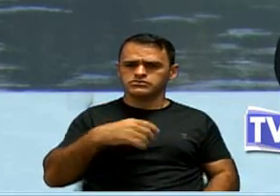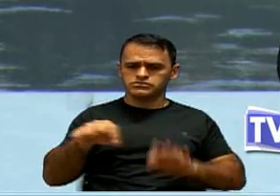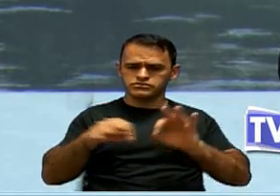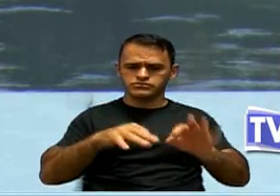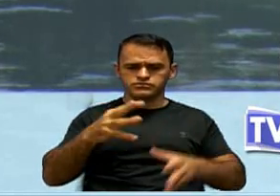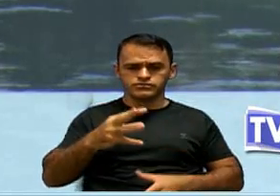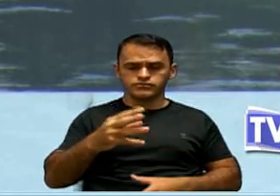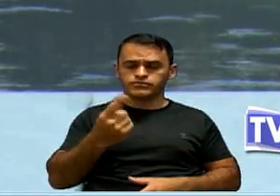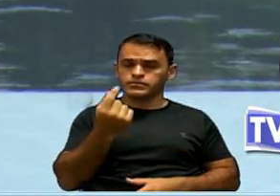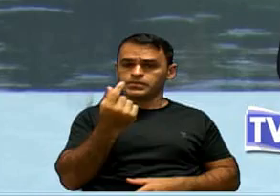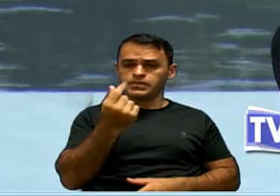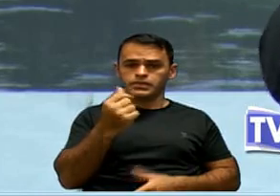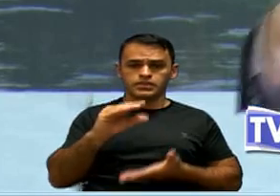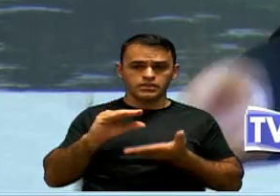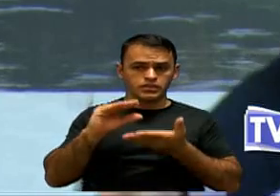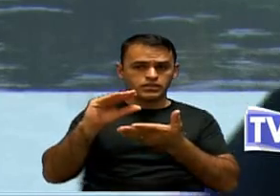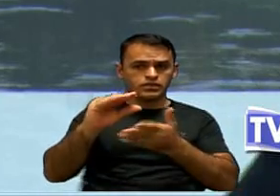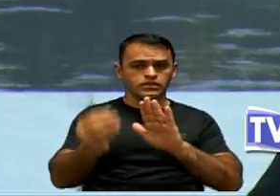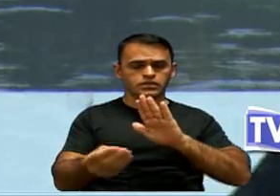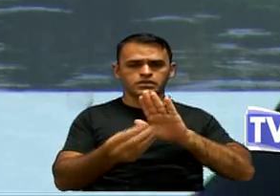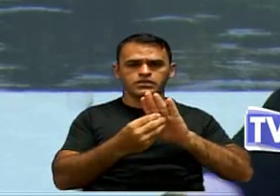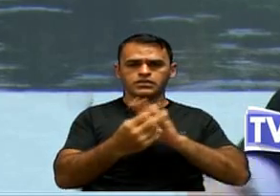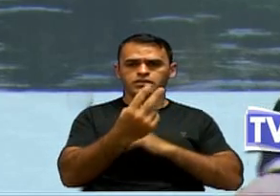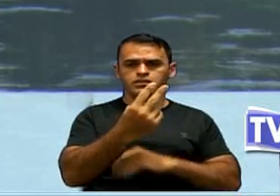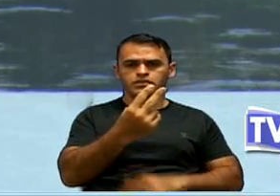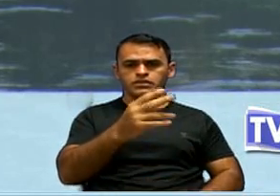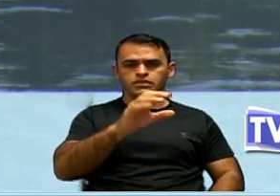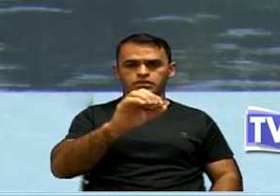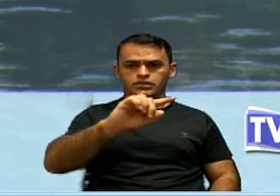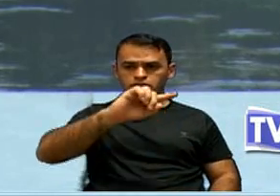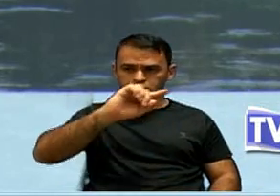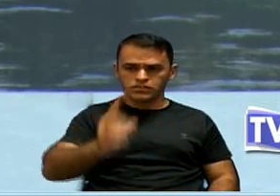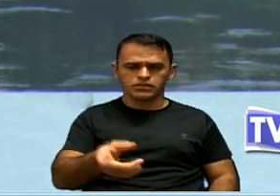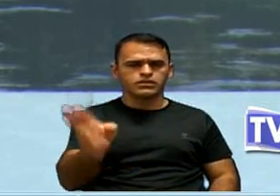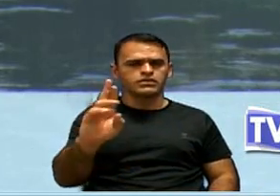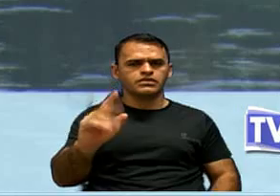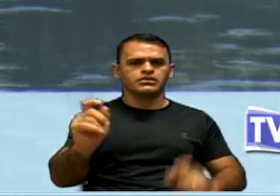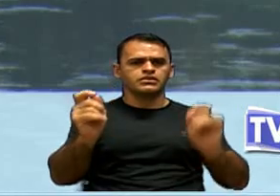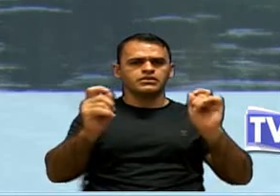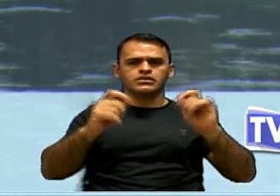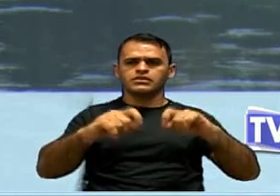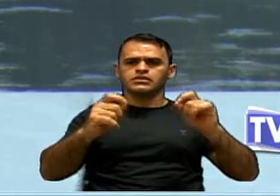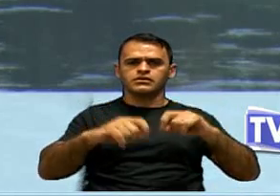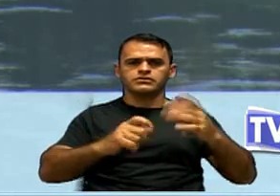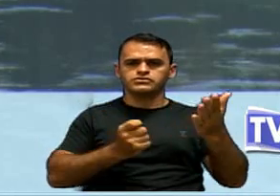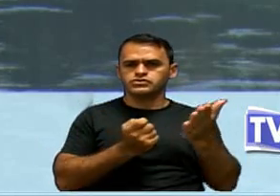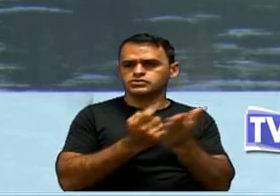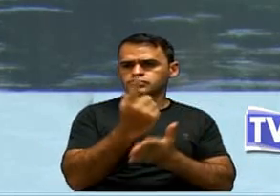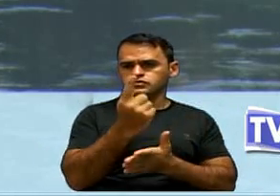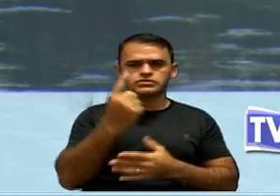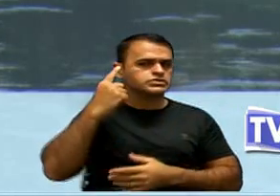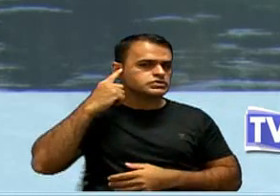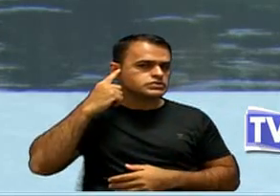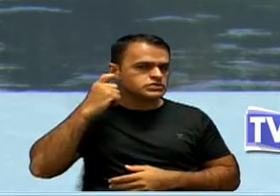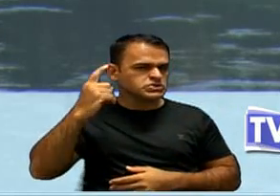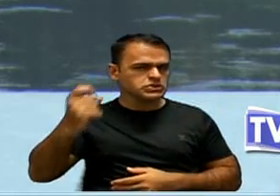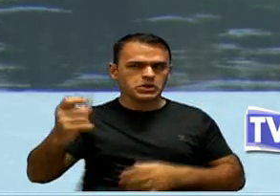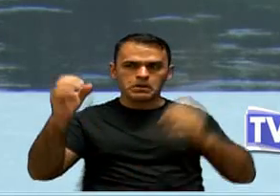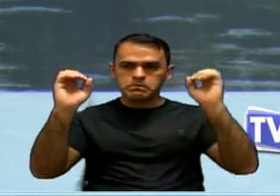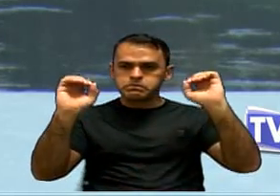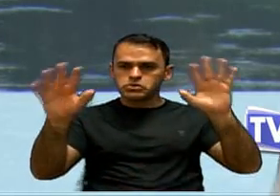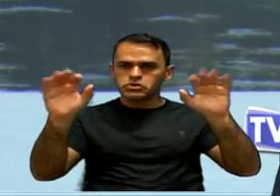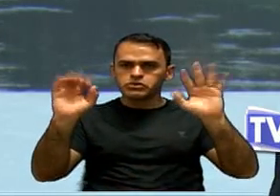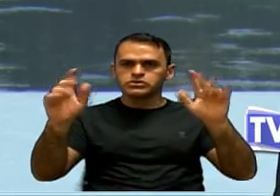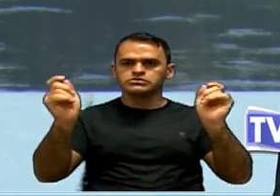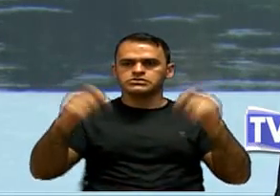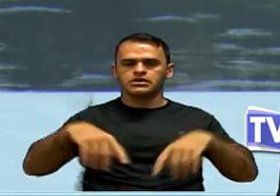uma emenda no orçamento, doutor Hélio Brasileiro, de R$ 200 mil, para que contemple o alarme para instalação de alarme nessas